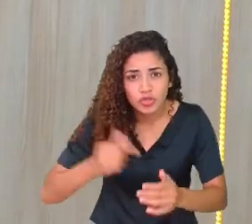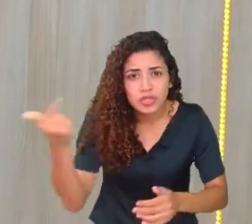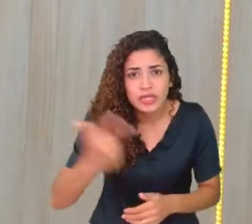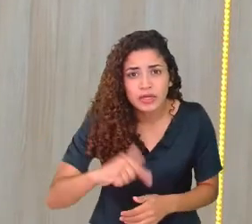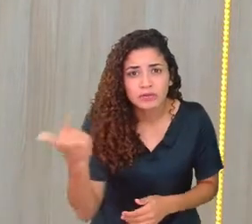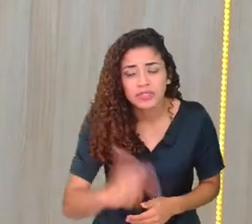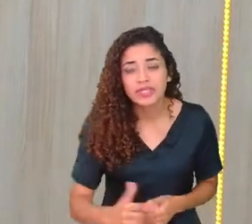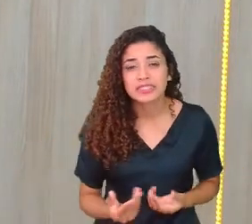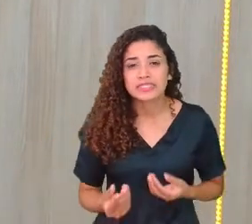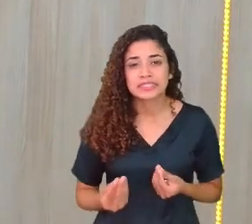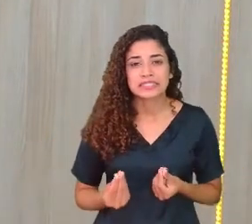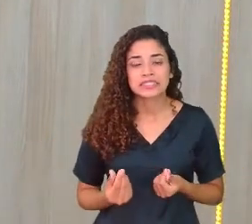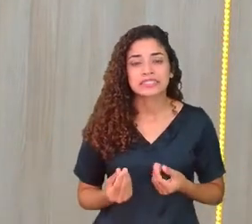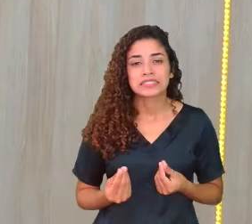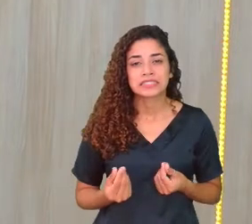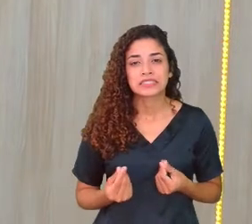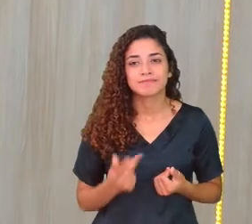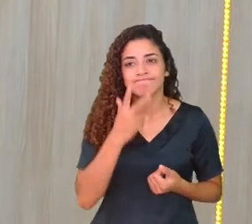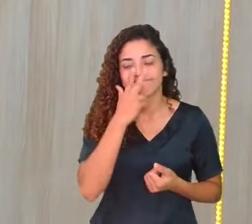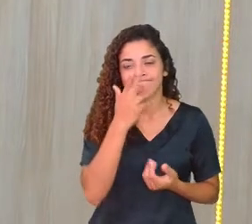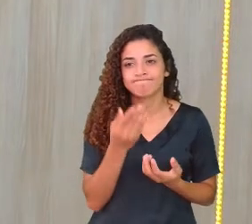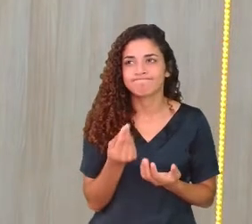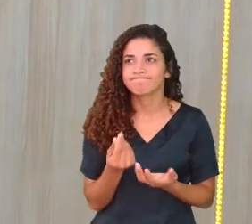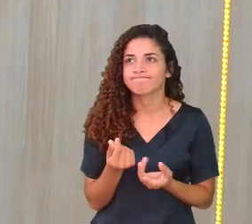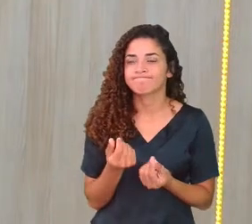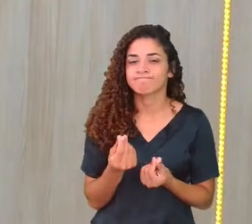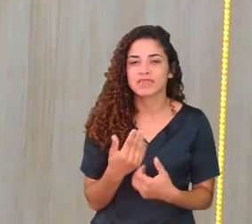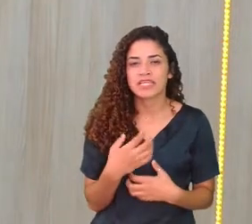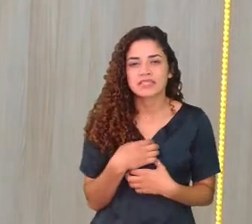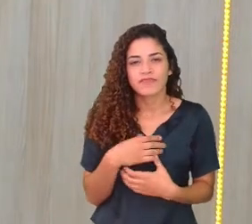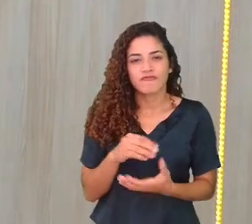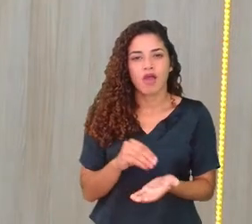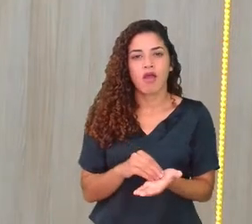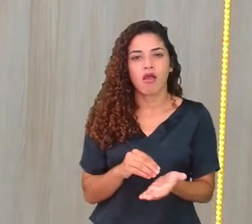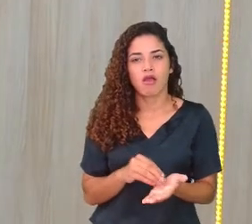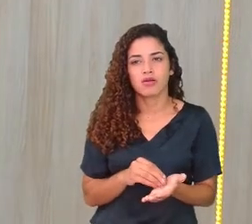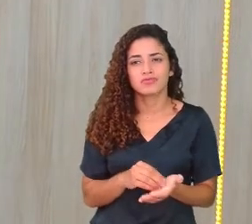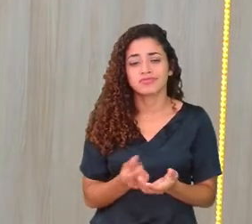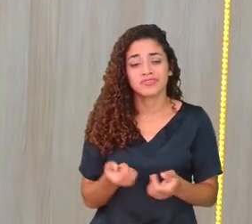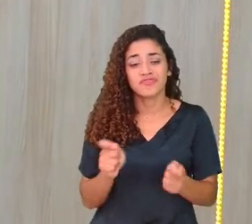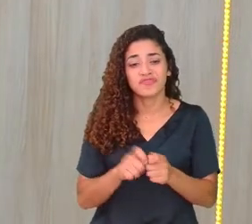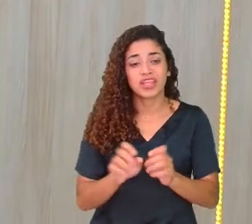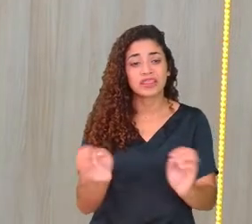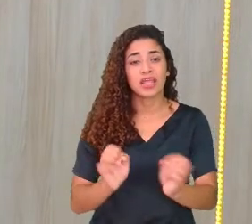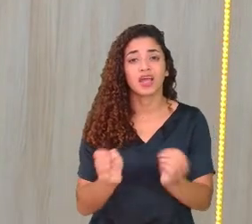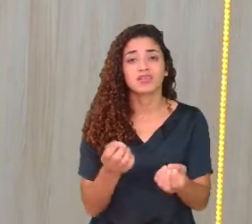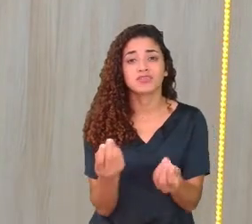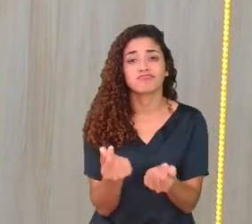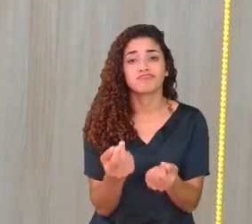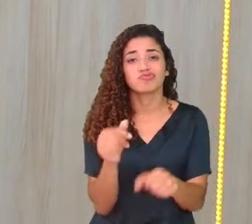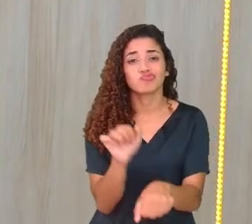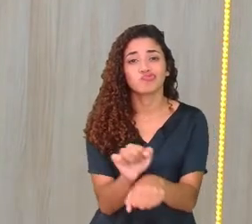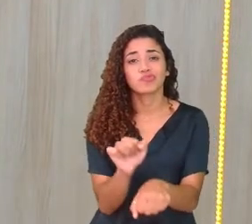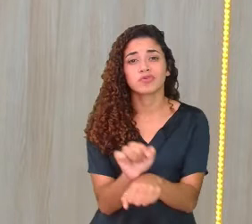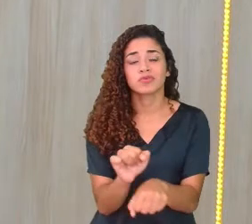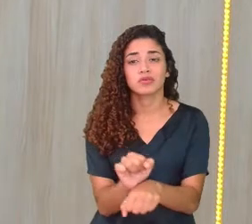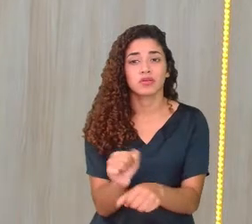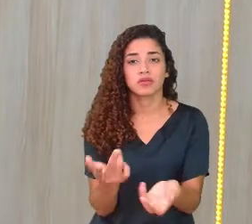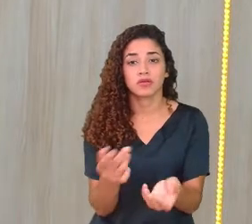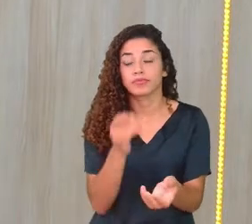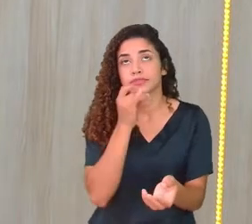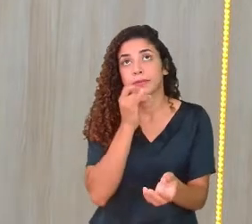né, nós sentimos aquela carência e ficamos quase sem fazer nada. Principalmente um objeto que